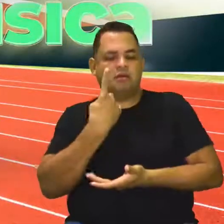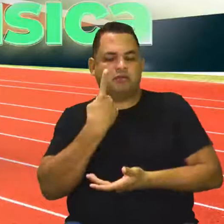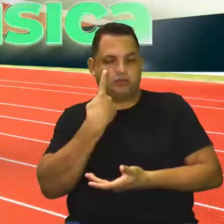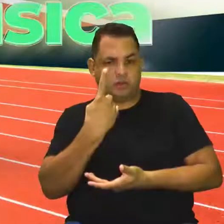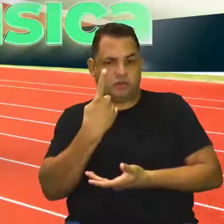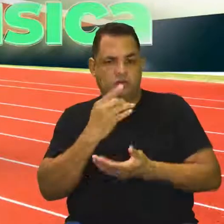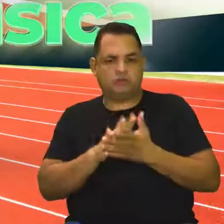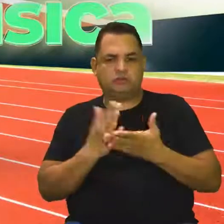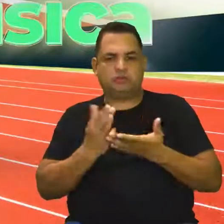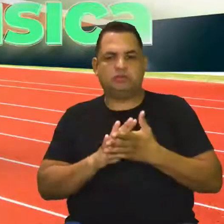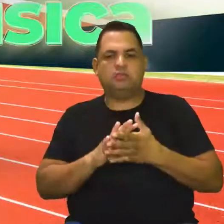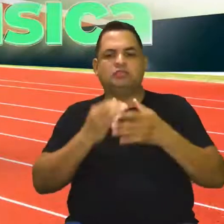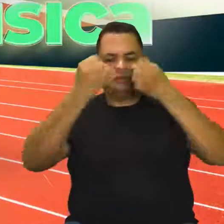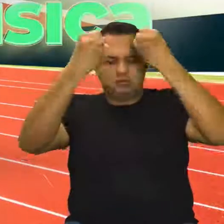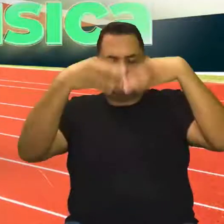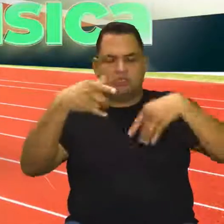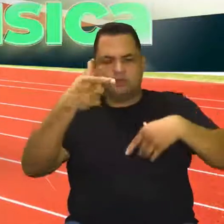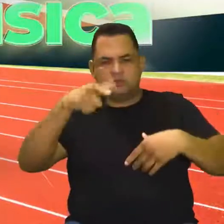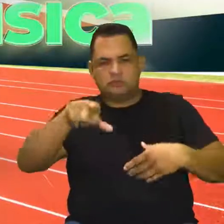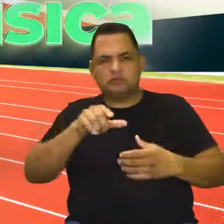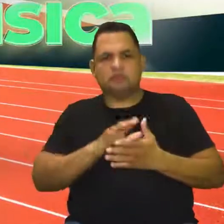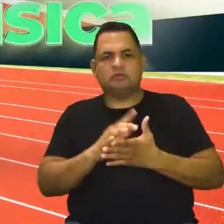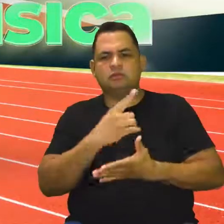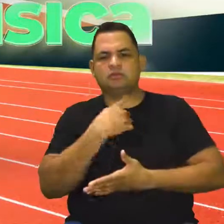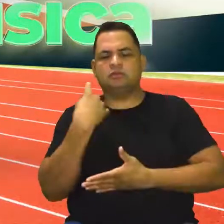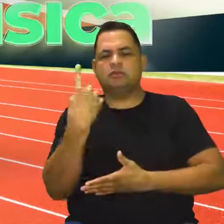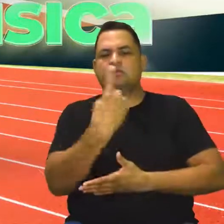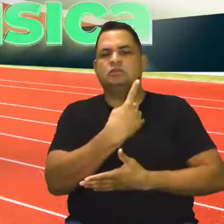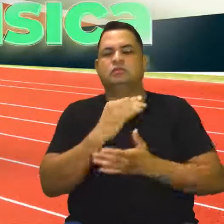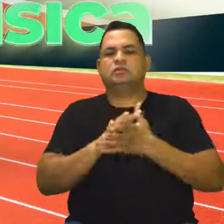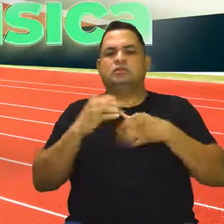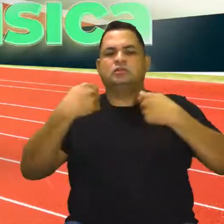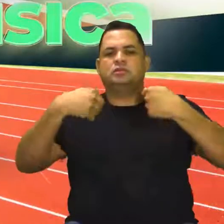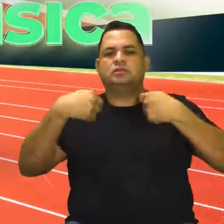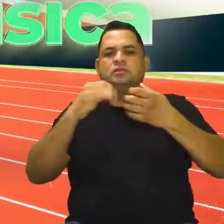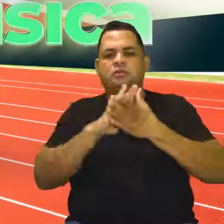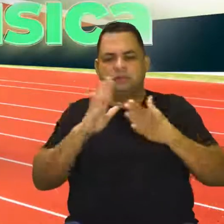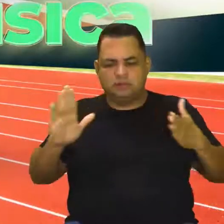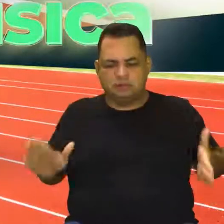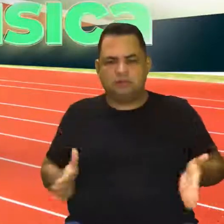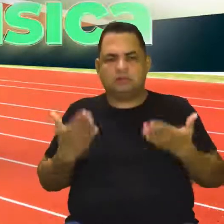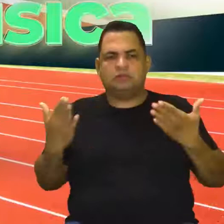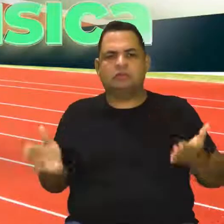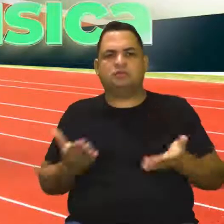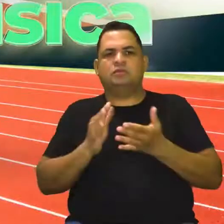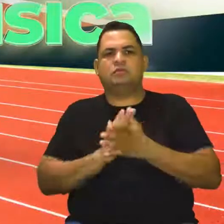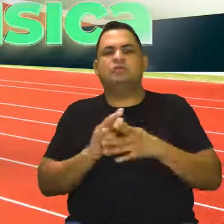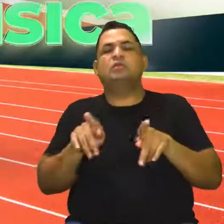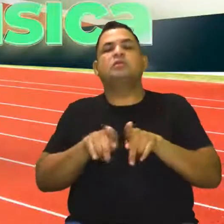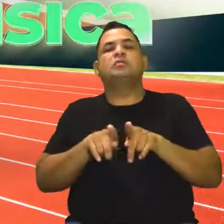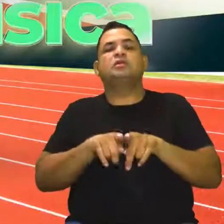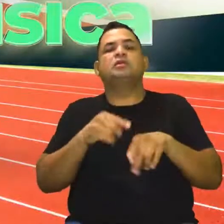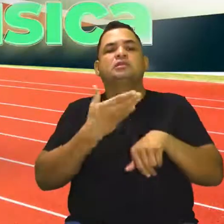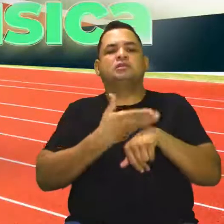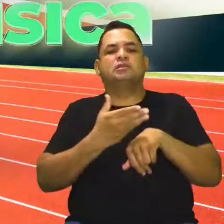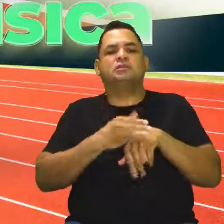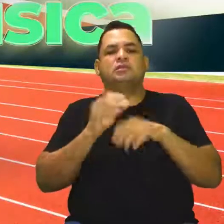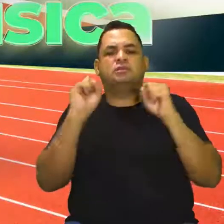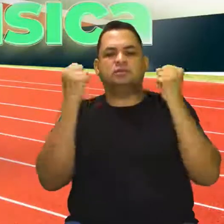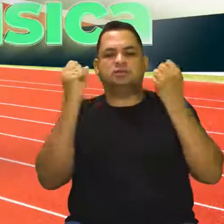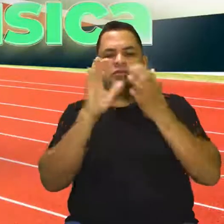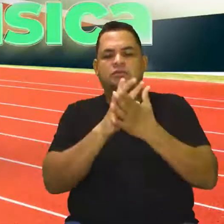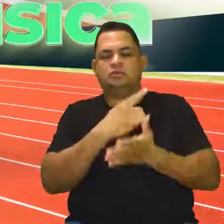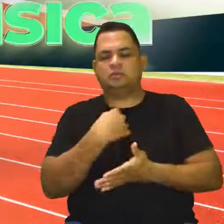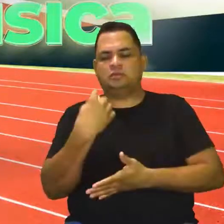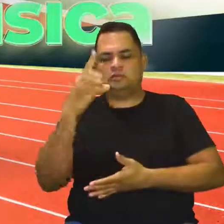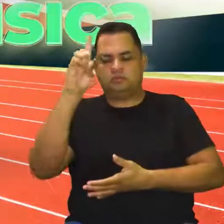dar uma reforçada a mais do quanto que a gente precisa, né, desse incentivo e dessa prática, né, do exercício físico na nossa